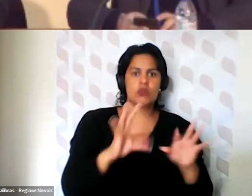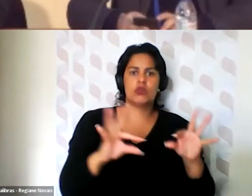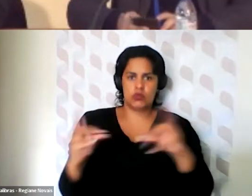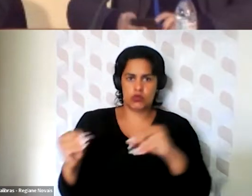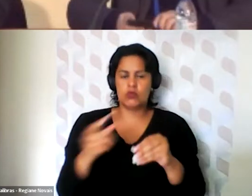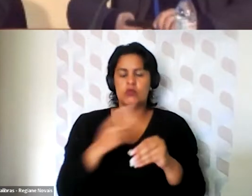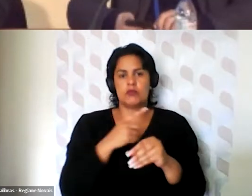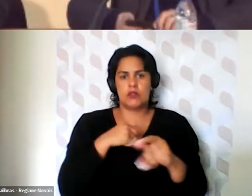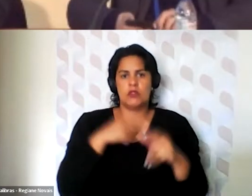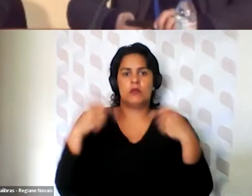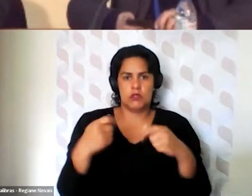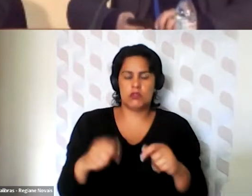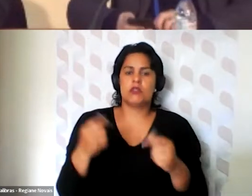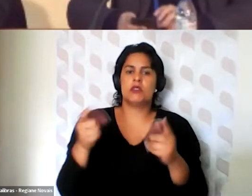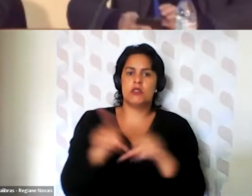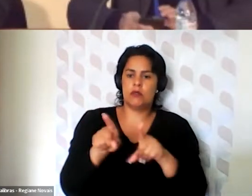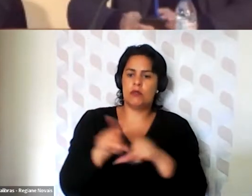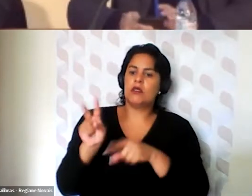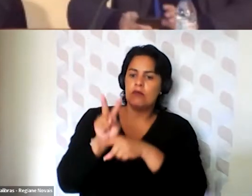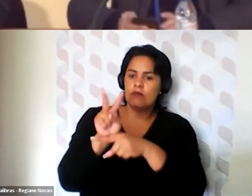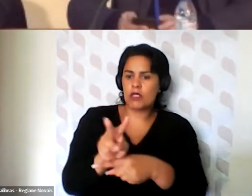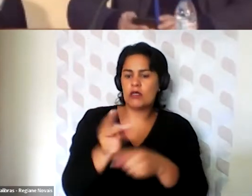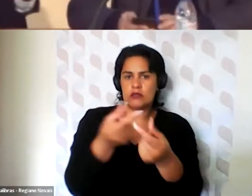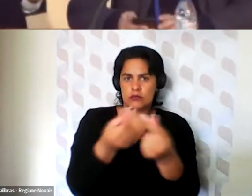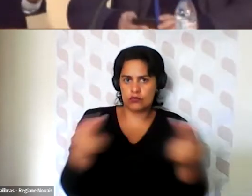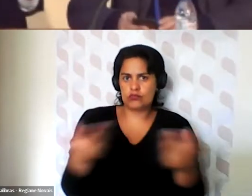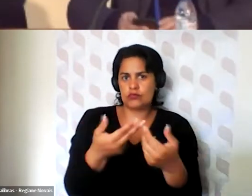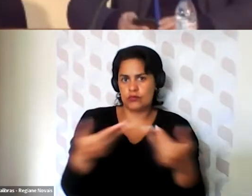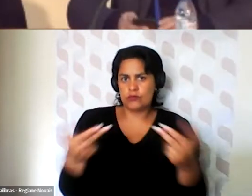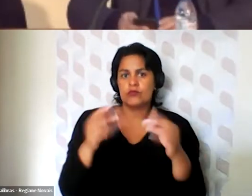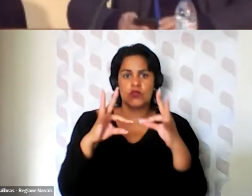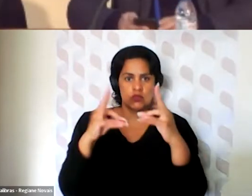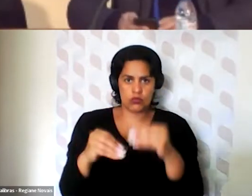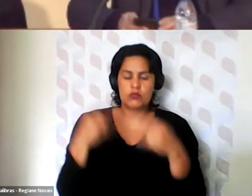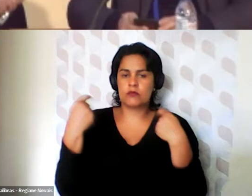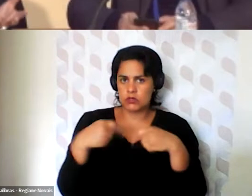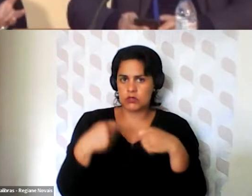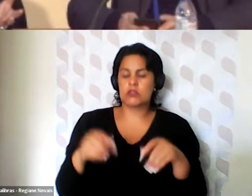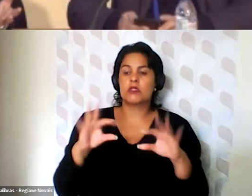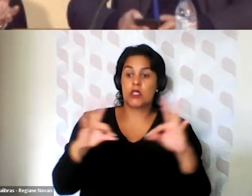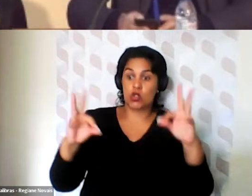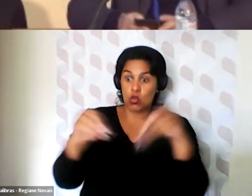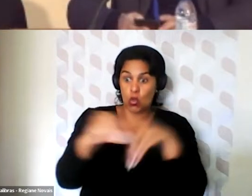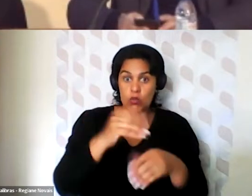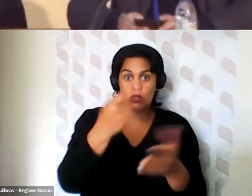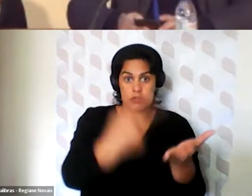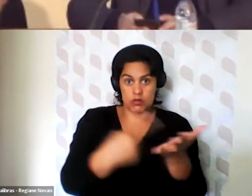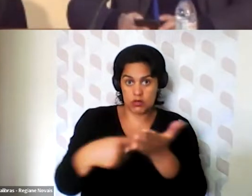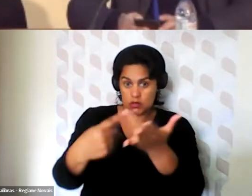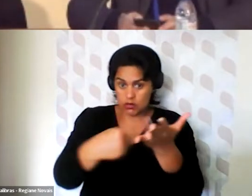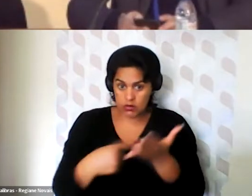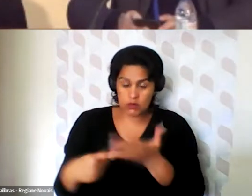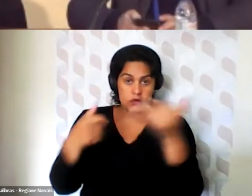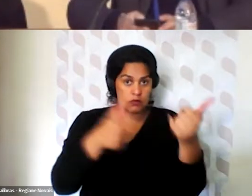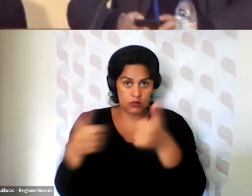uma recomendação obrigatória, mas todo mundo segue, porque se alguém não seguir, os outros também não vão seguir, é ruim para todo mundo, né? Então, você tem,